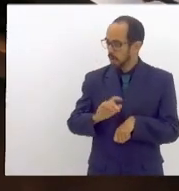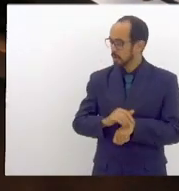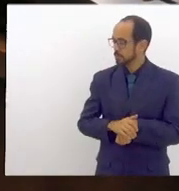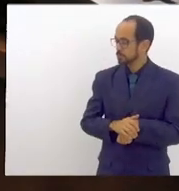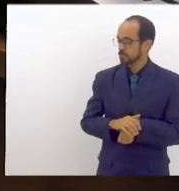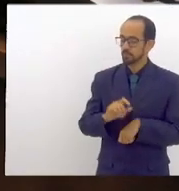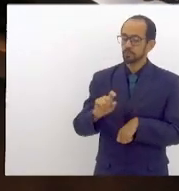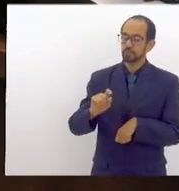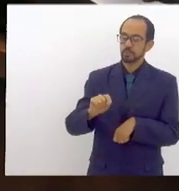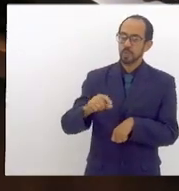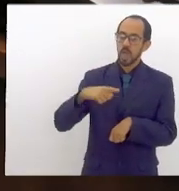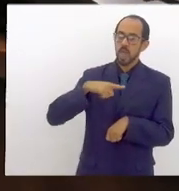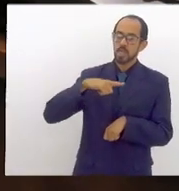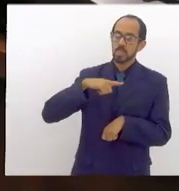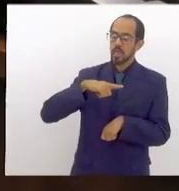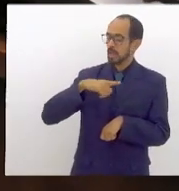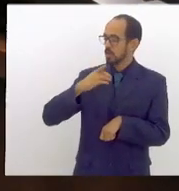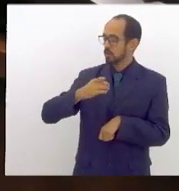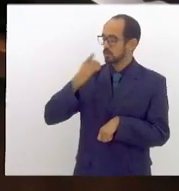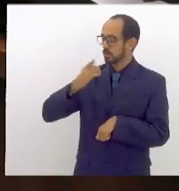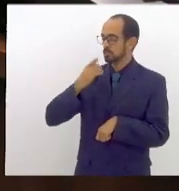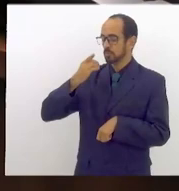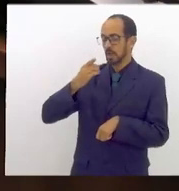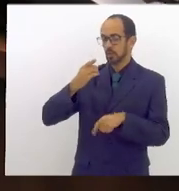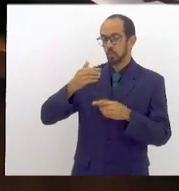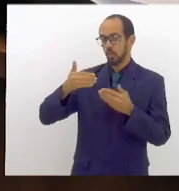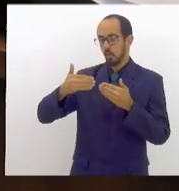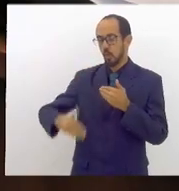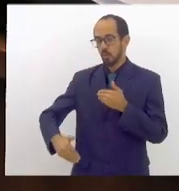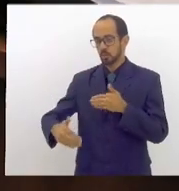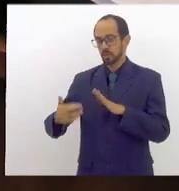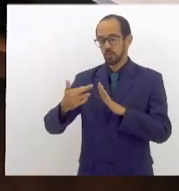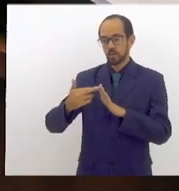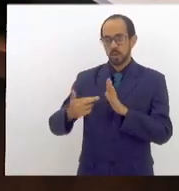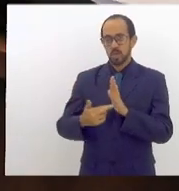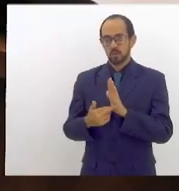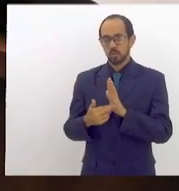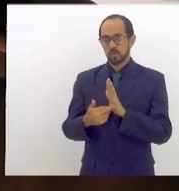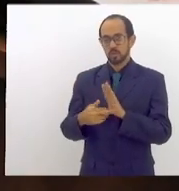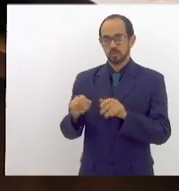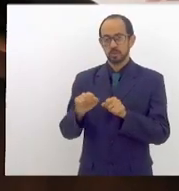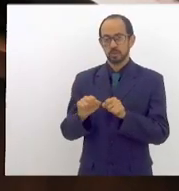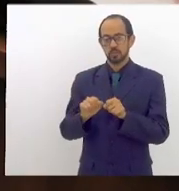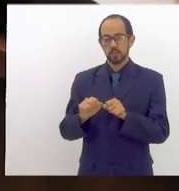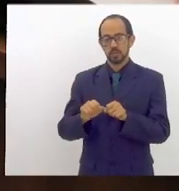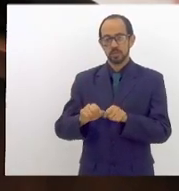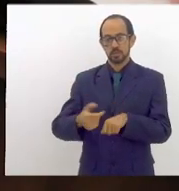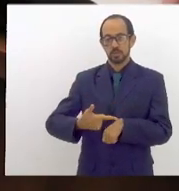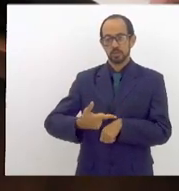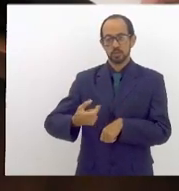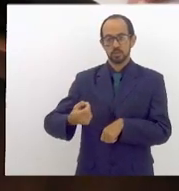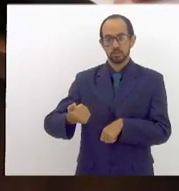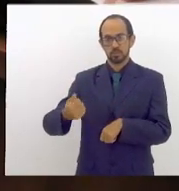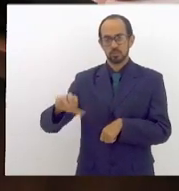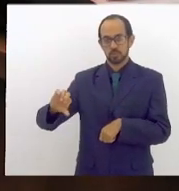haja um deputados contra o relatório que foi feito em 19